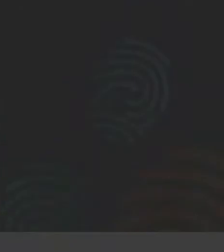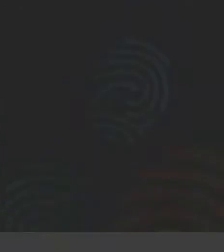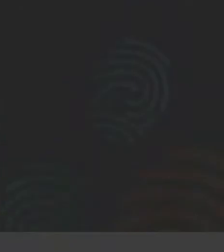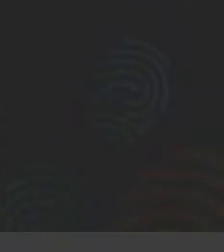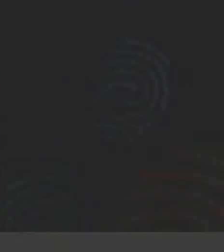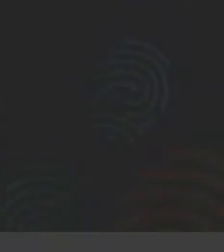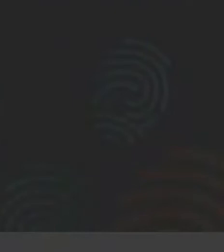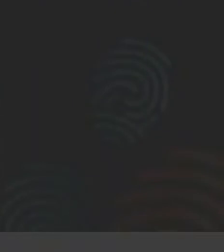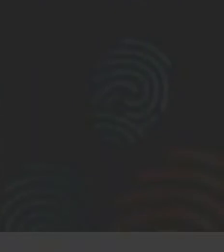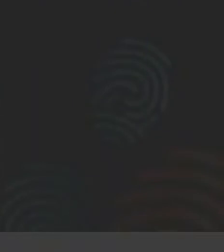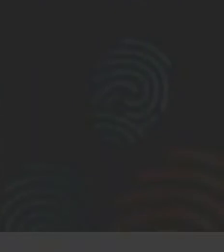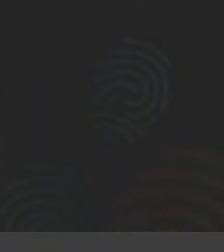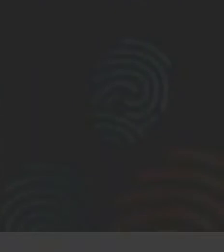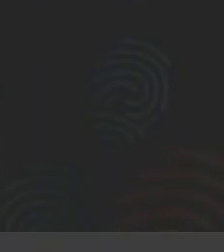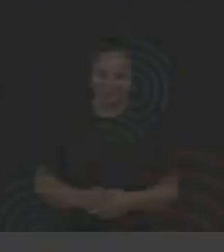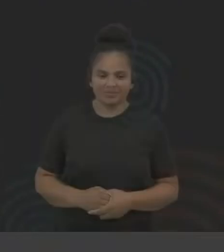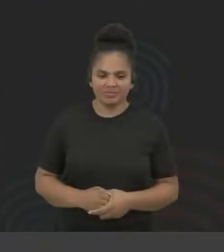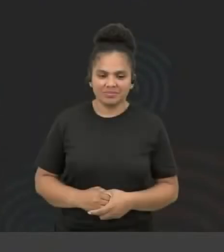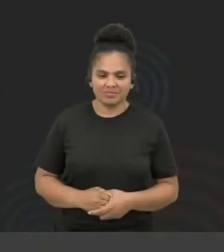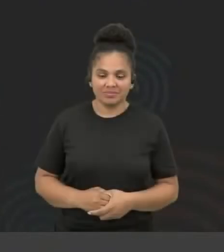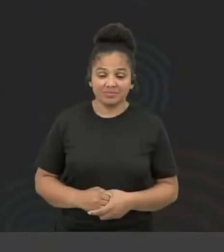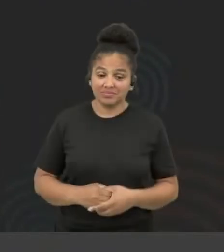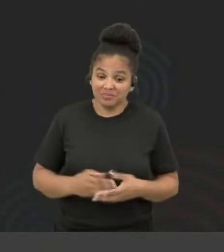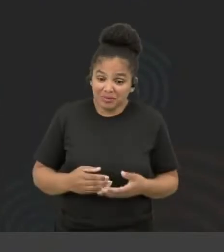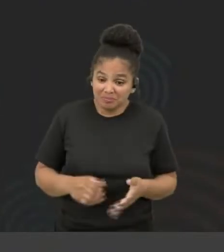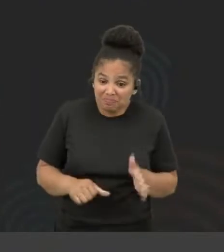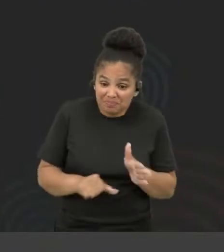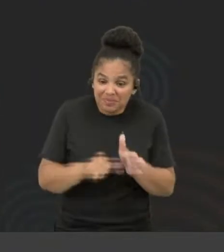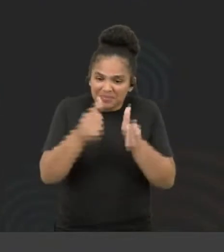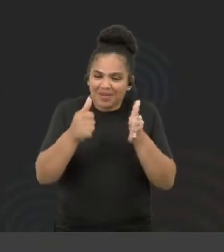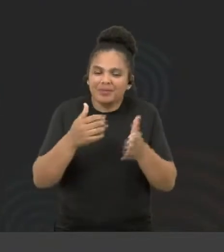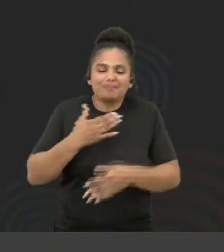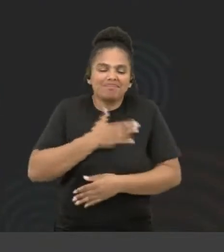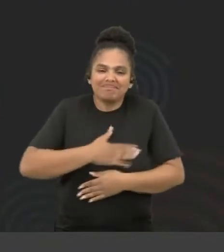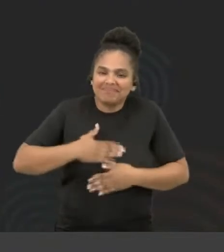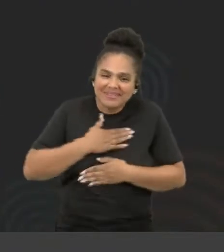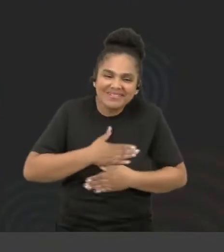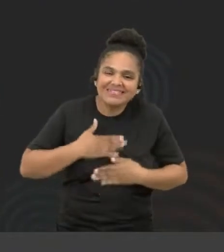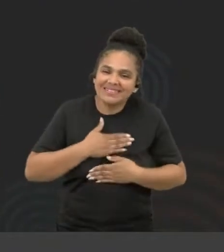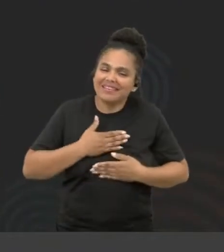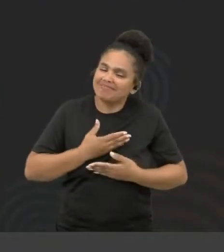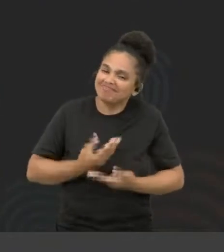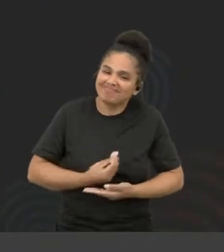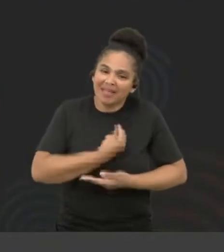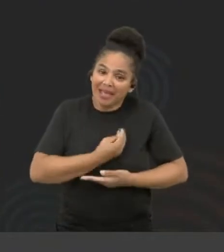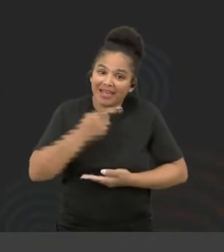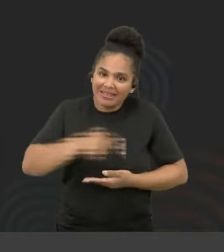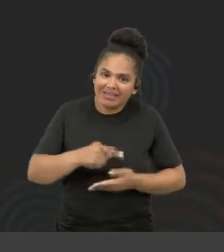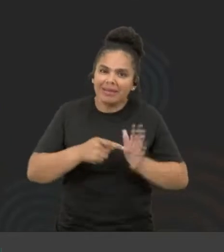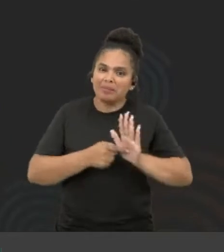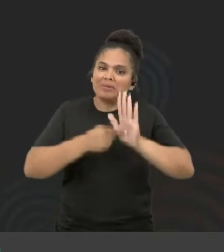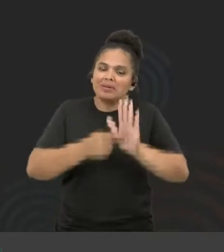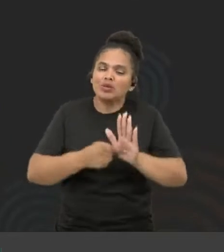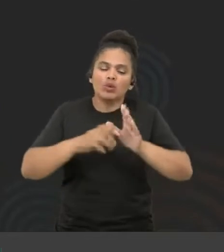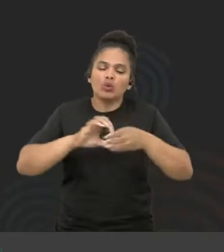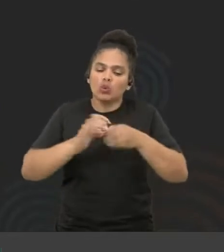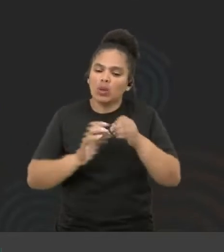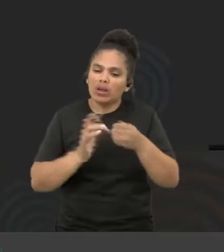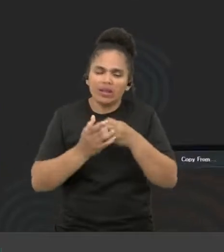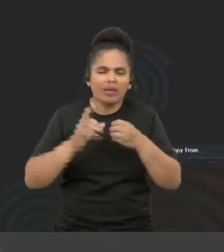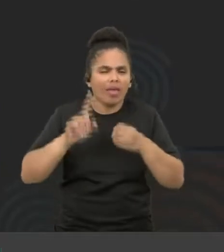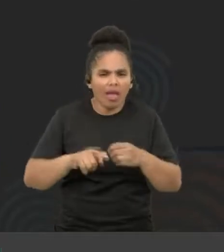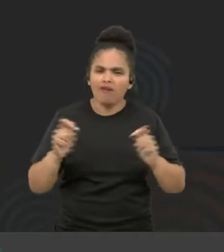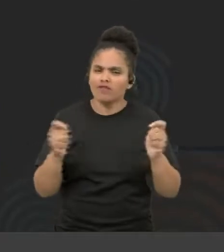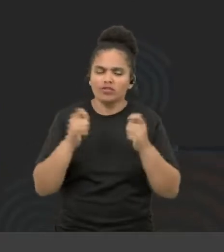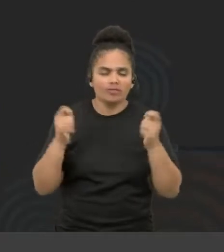Olá, primeiramente é um prazer estar aqui, participar mais uma vez do Link. É um evento de extrema importância para a comunidade e eu